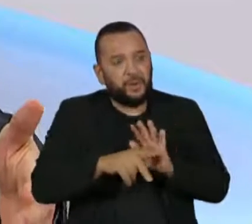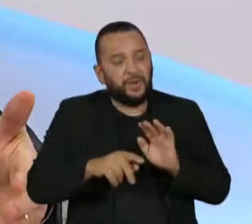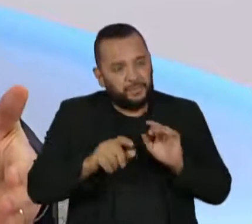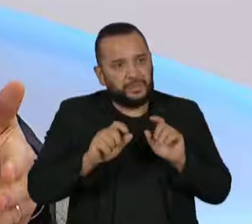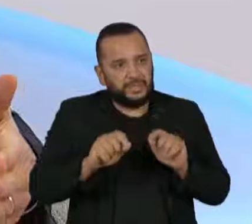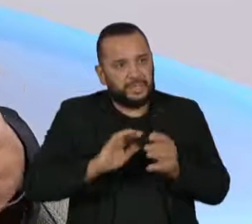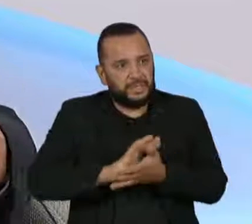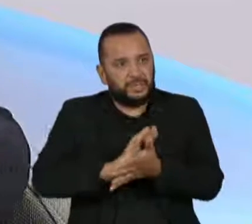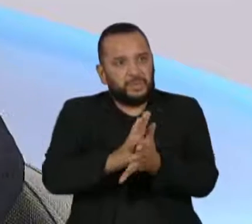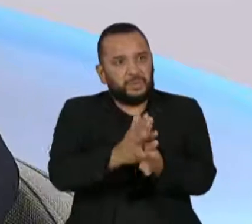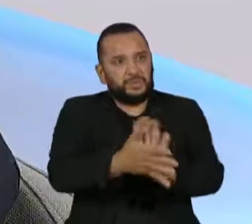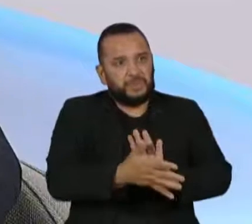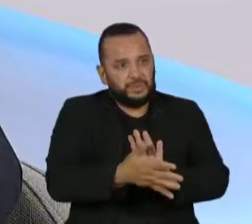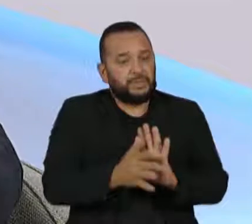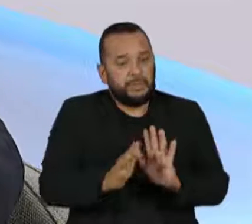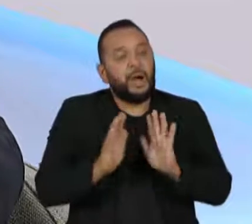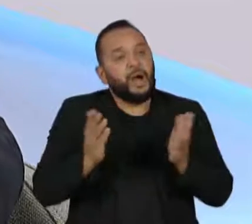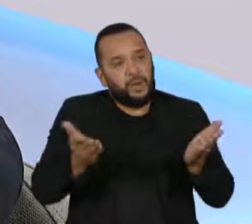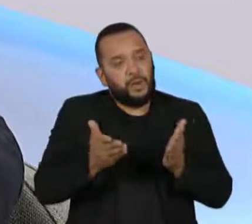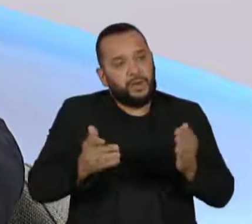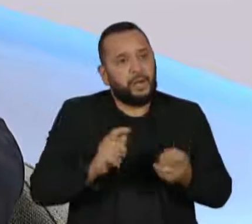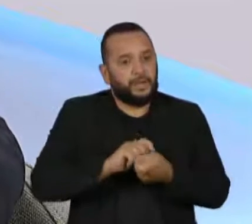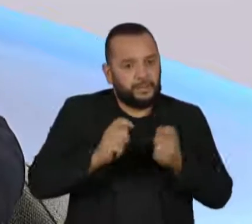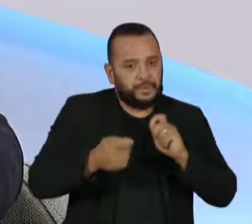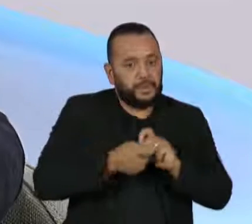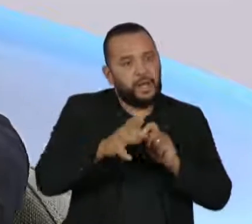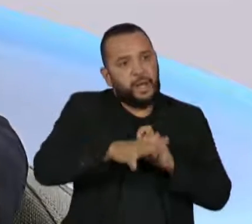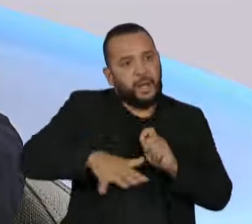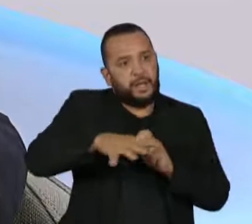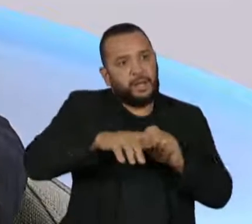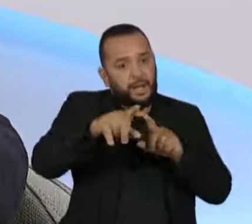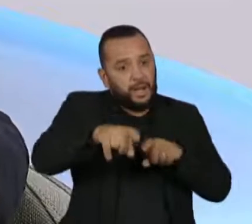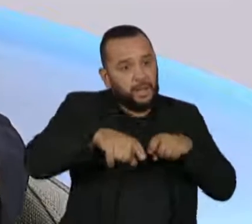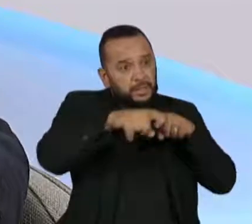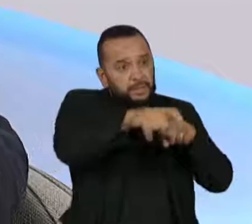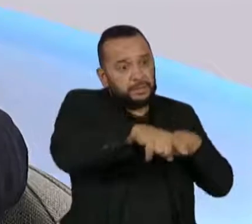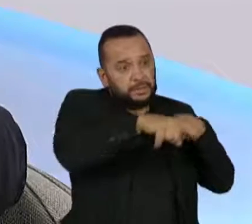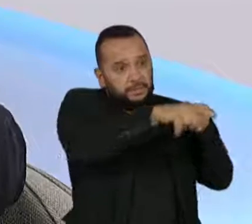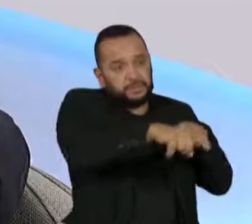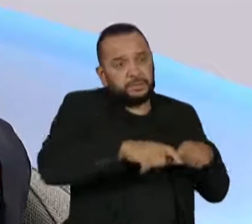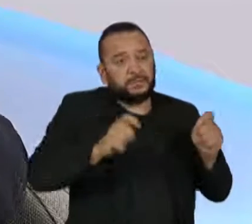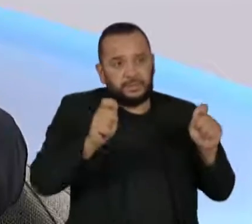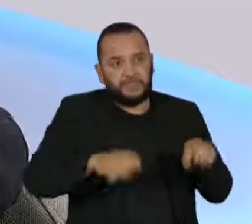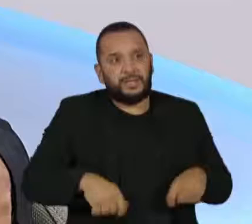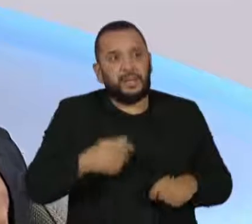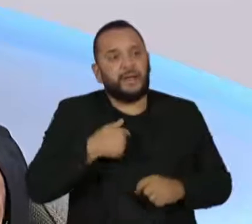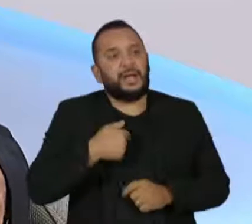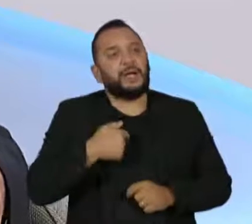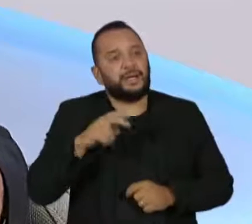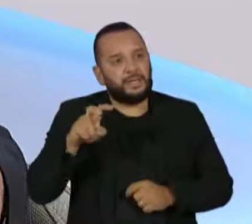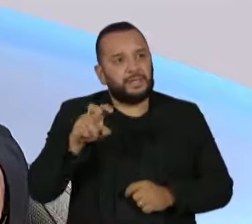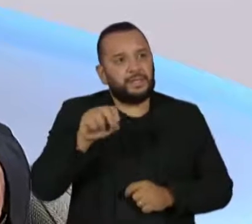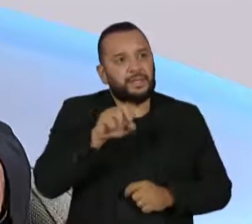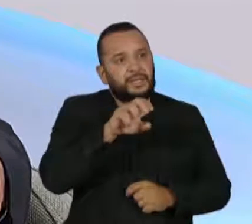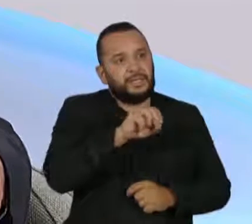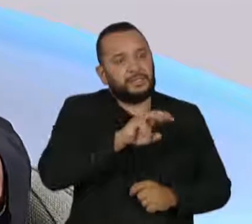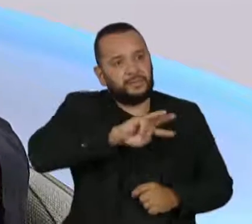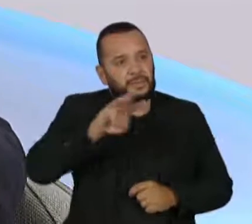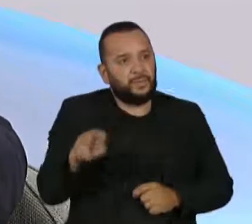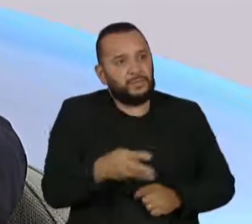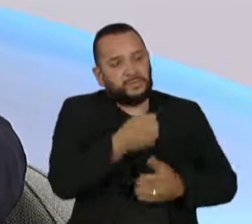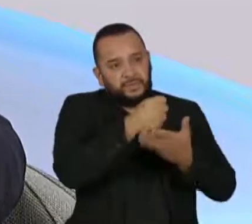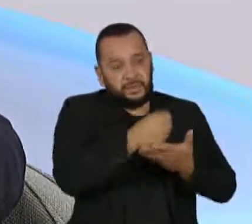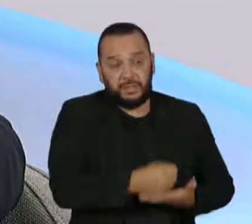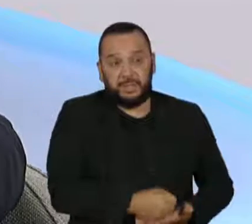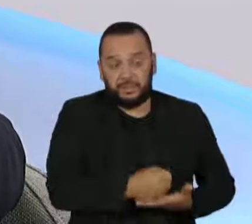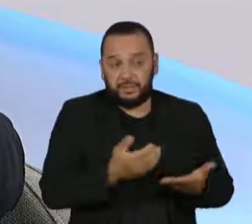em terras agriculturáveis, nós podemos chegar rapidamente a mais de 500 milhões de toneladas.